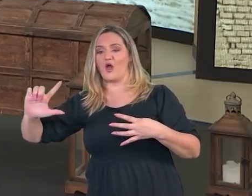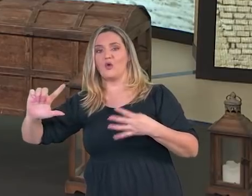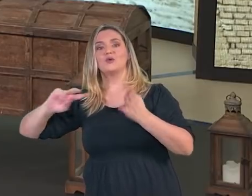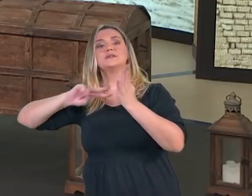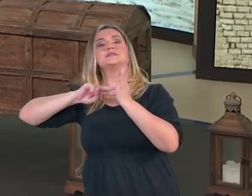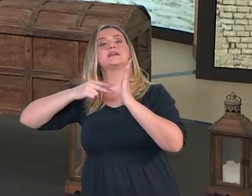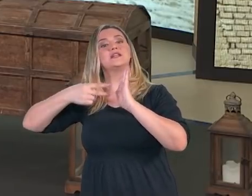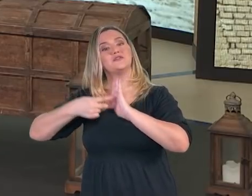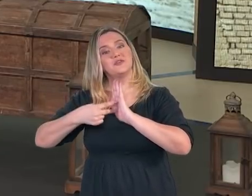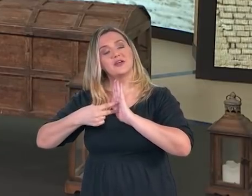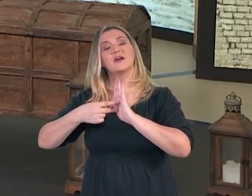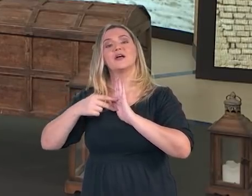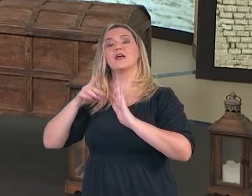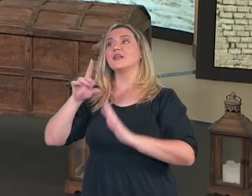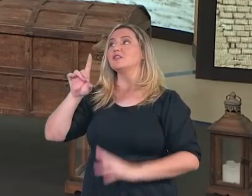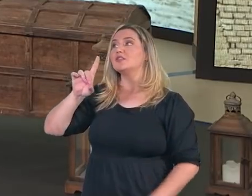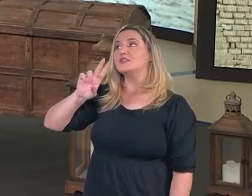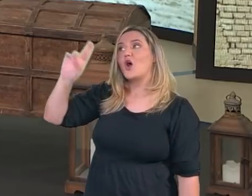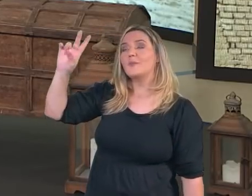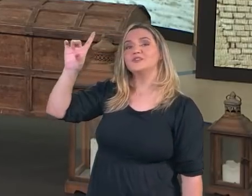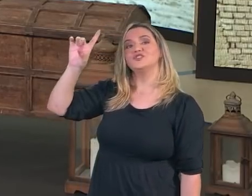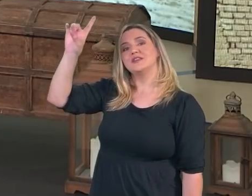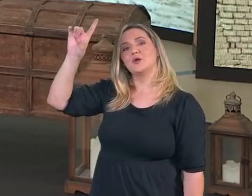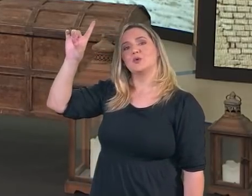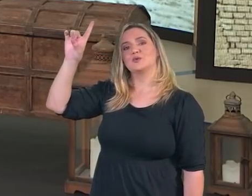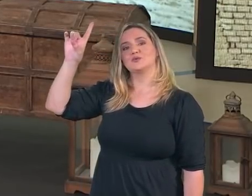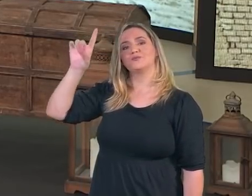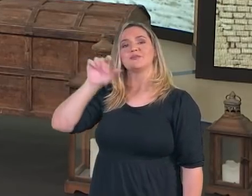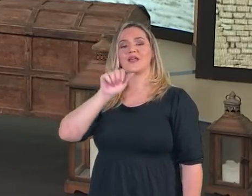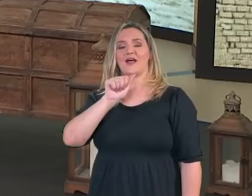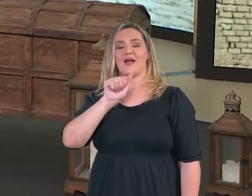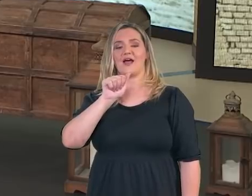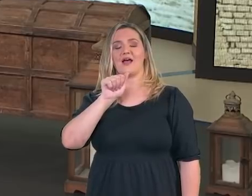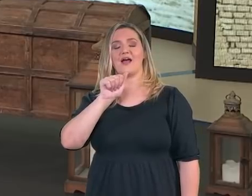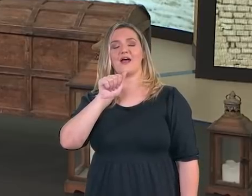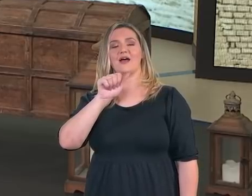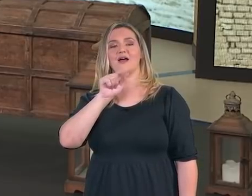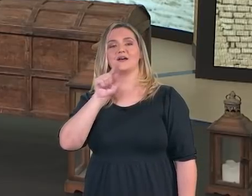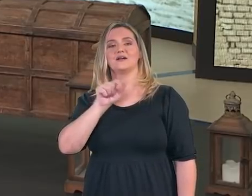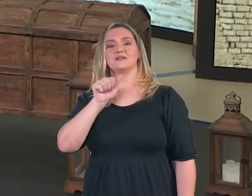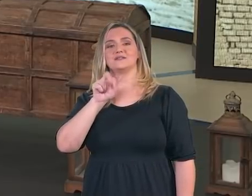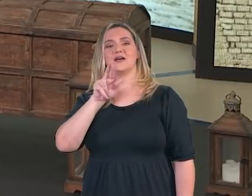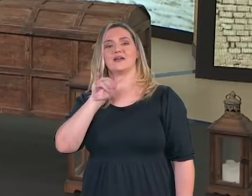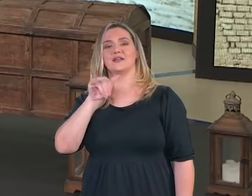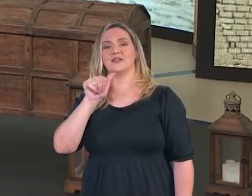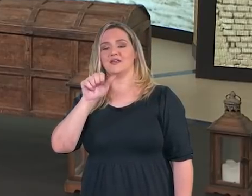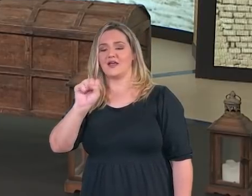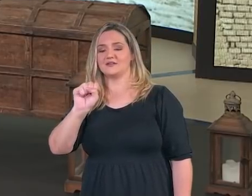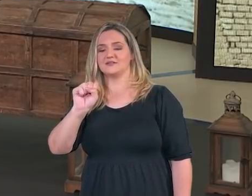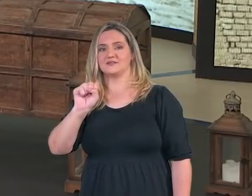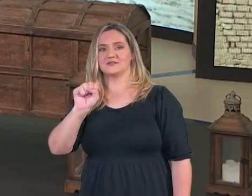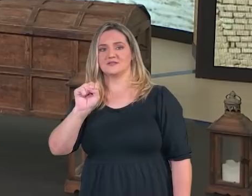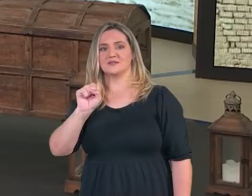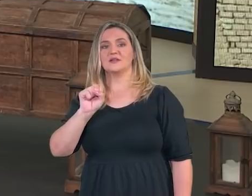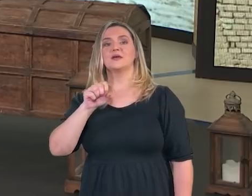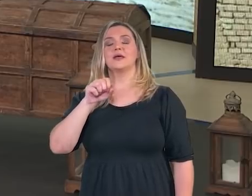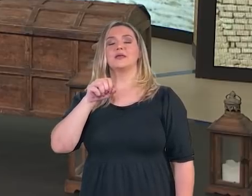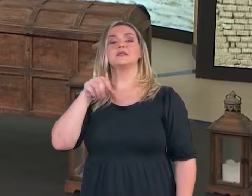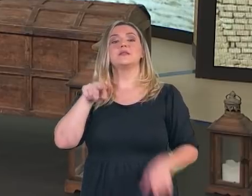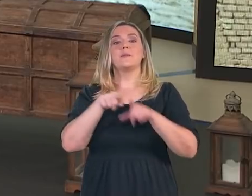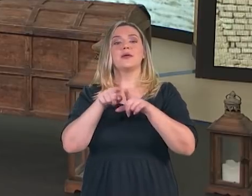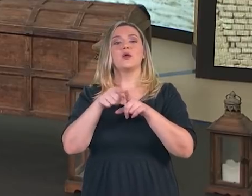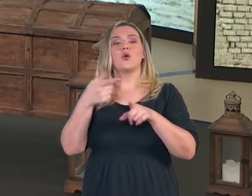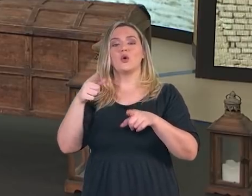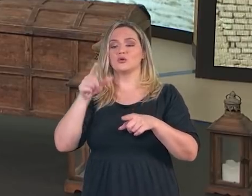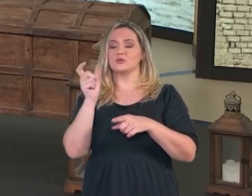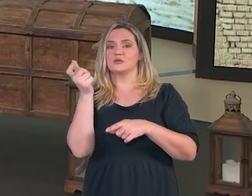Elohim, o nome do Deus de Israel. Azarias e Ananias carregavam originalmente o sufixo Yah, que seria